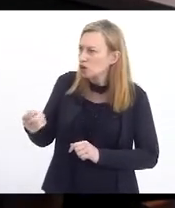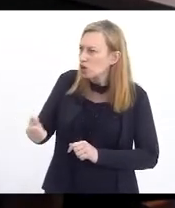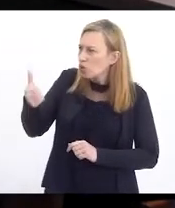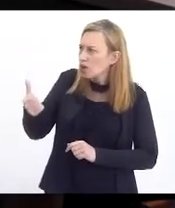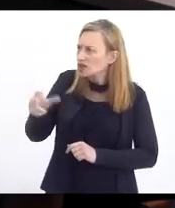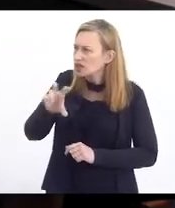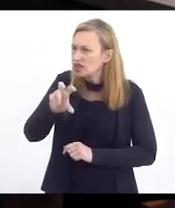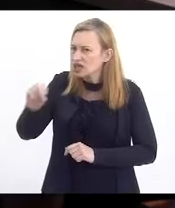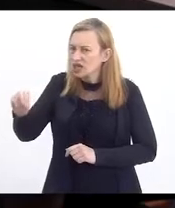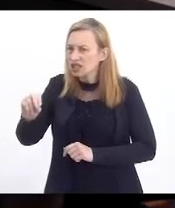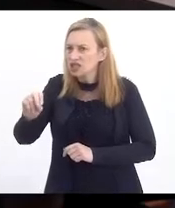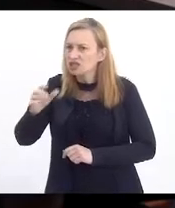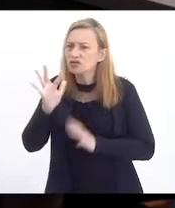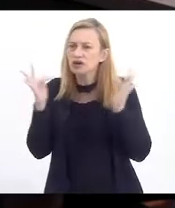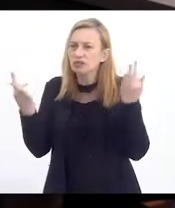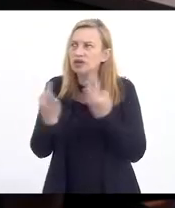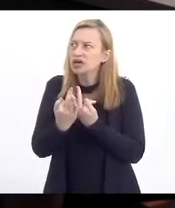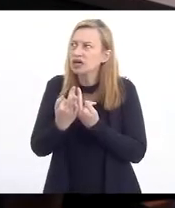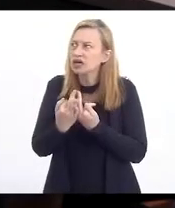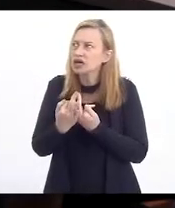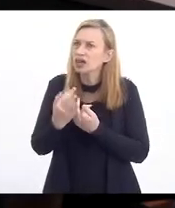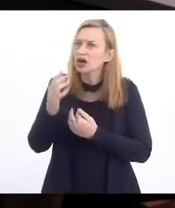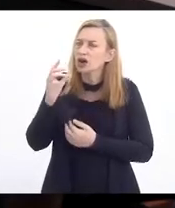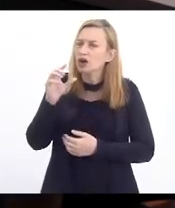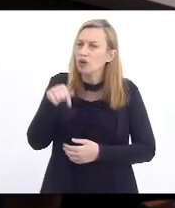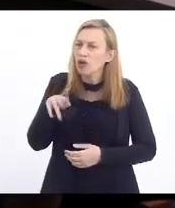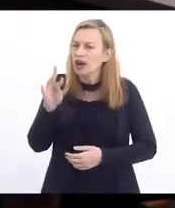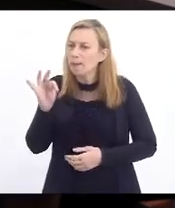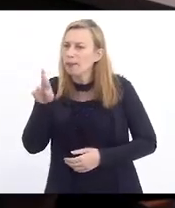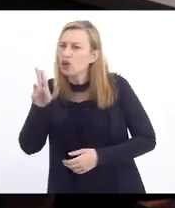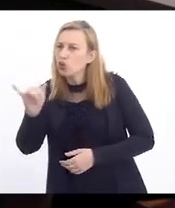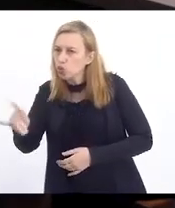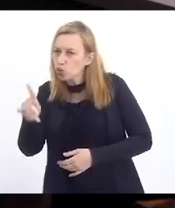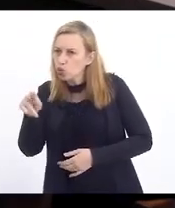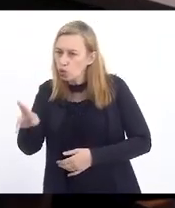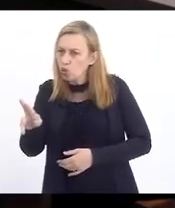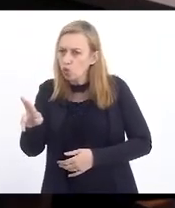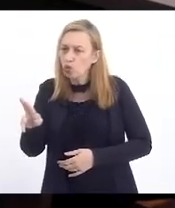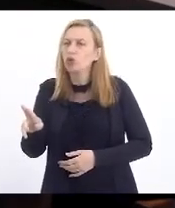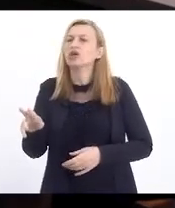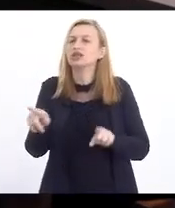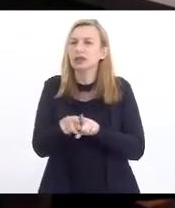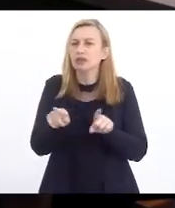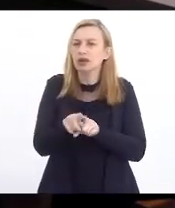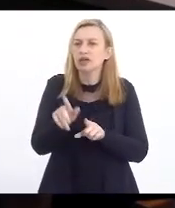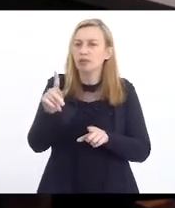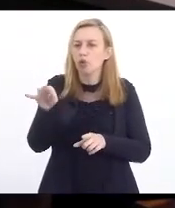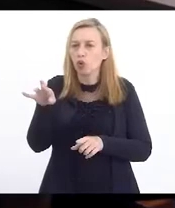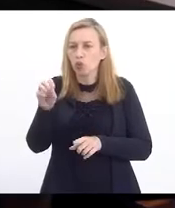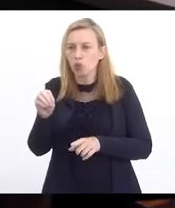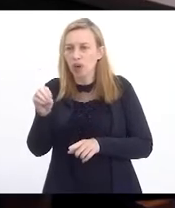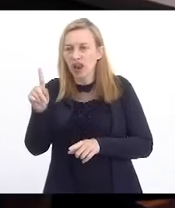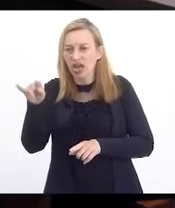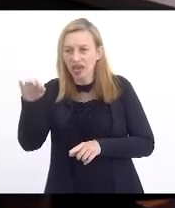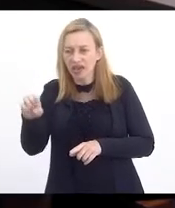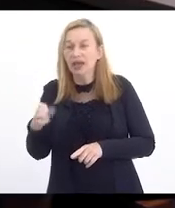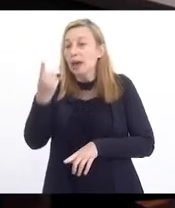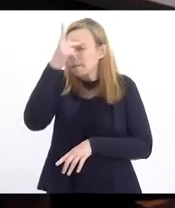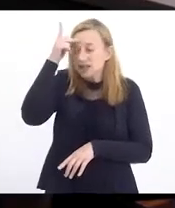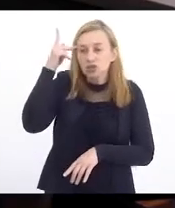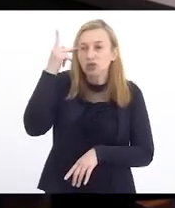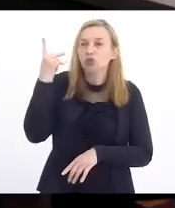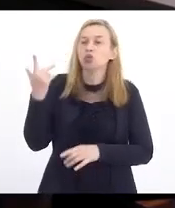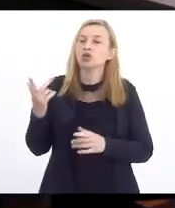famílias, que é o assentamento de Marapicu e de Campo Alegre, que normalmente são pessoas e